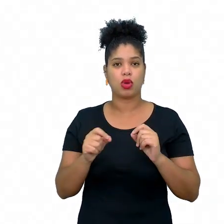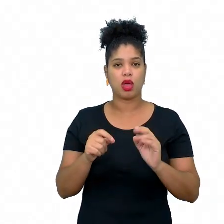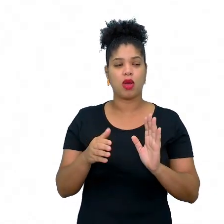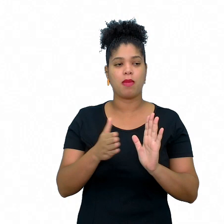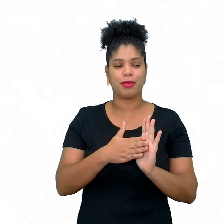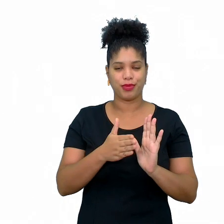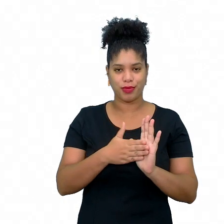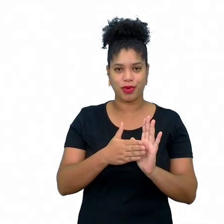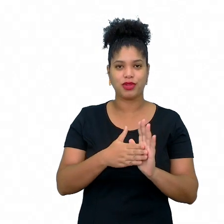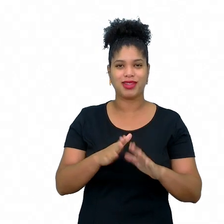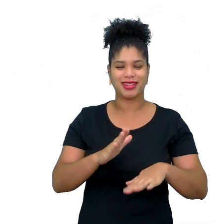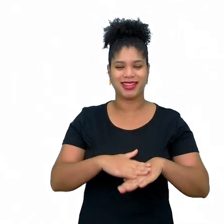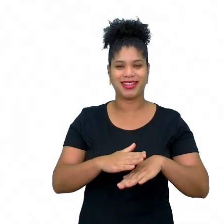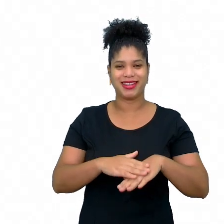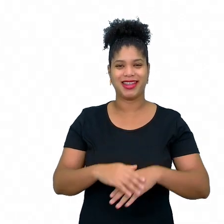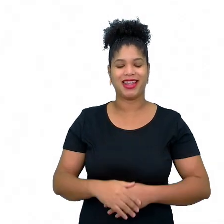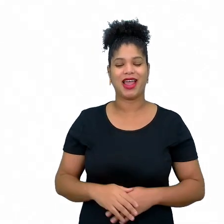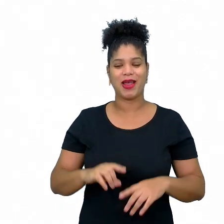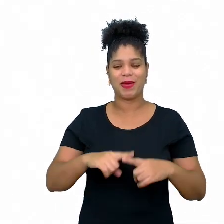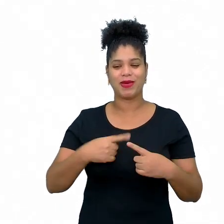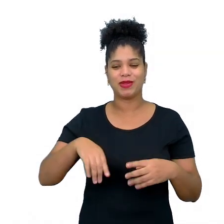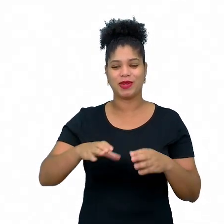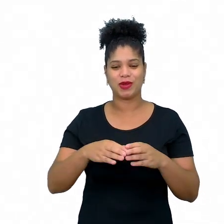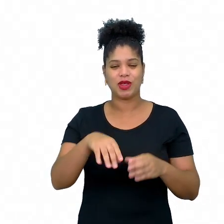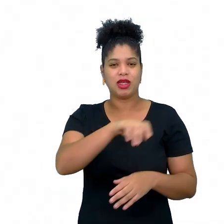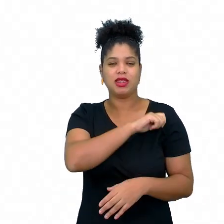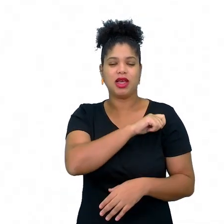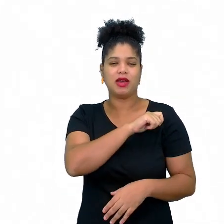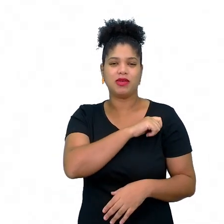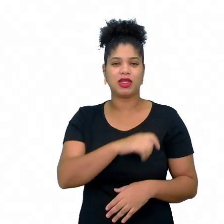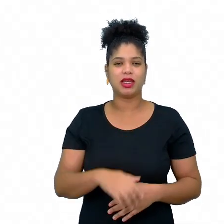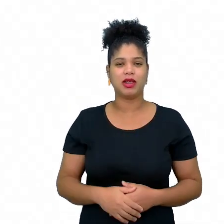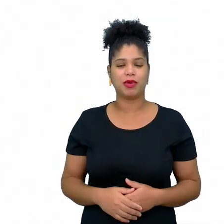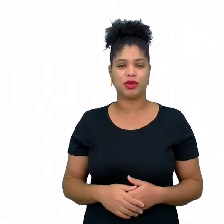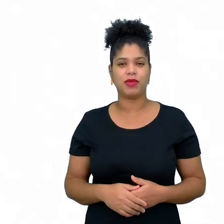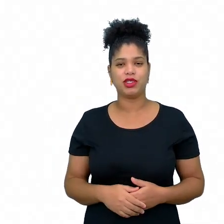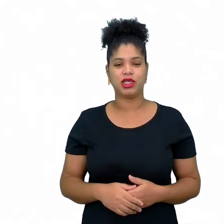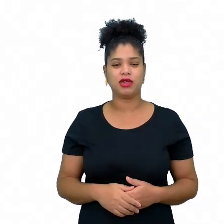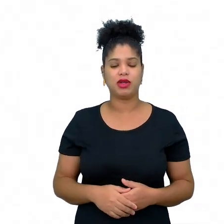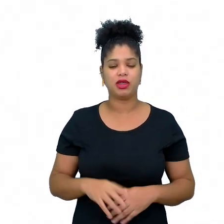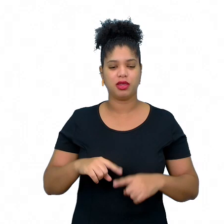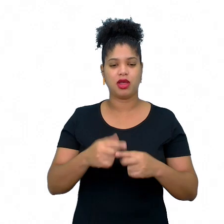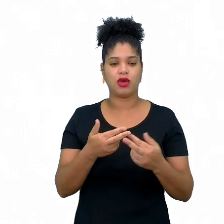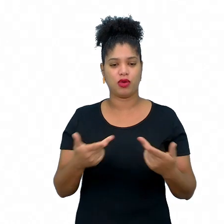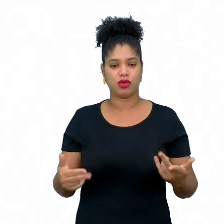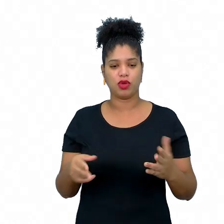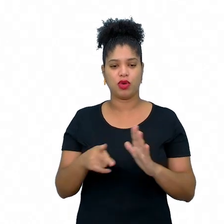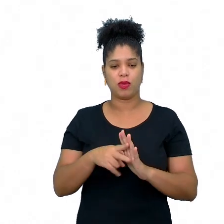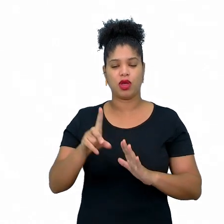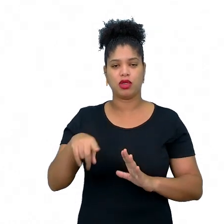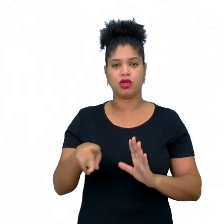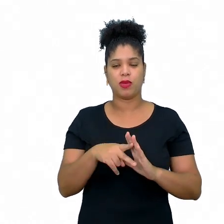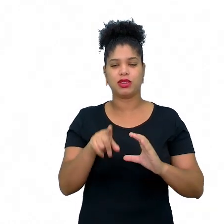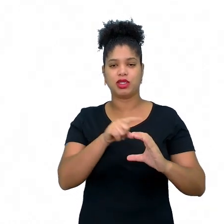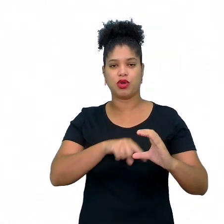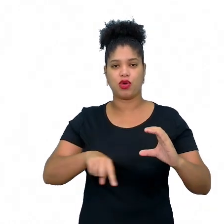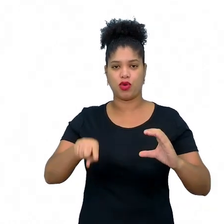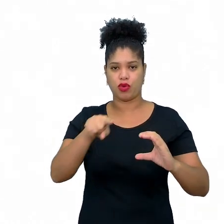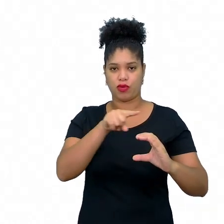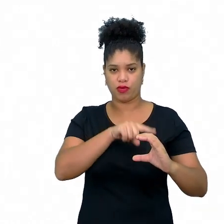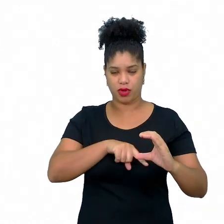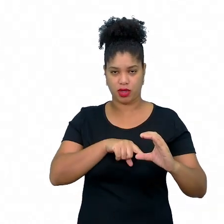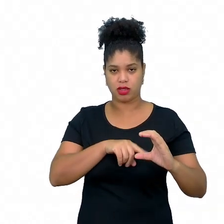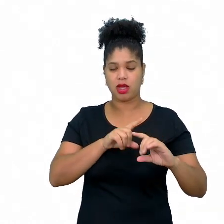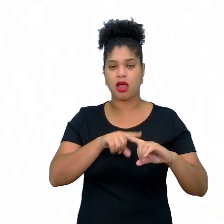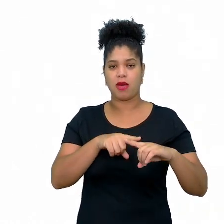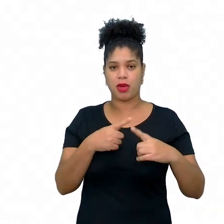desse exercício é que os alunos busquem até 5 objetos que apresentem uma circunferência. E conforme